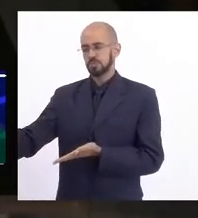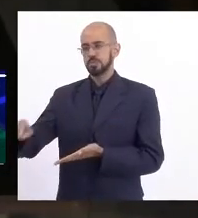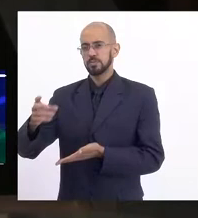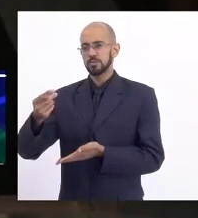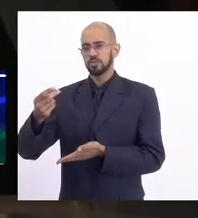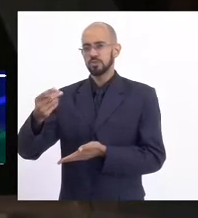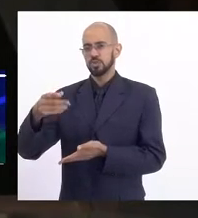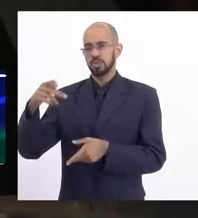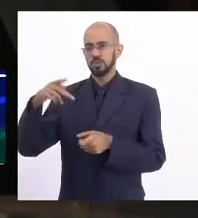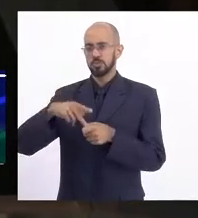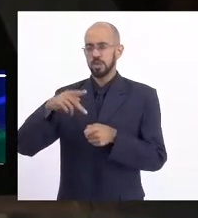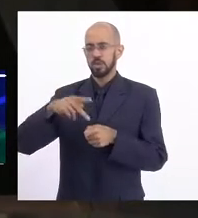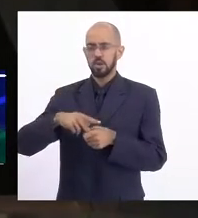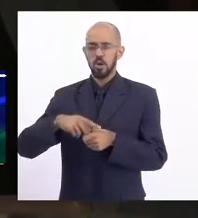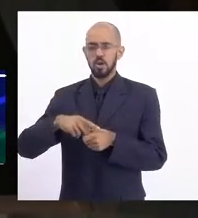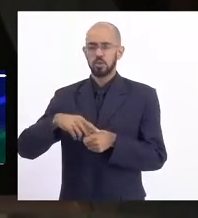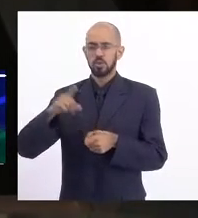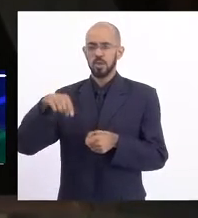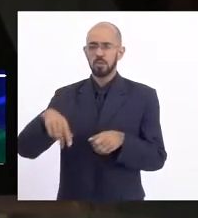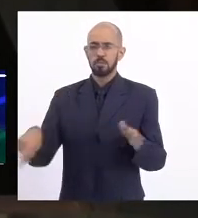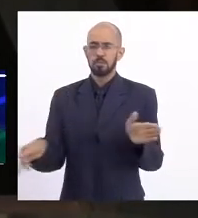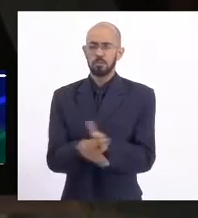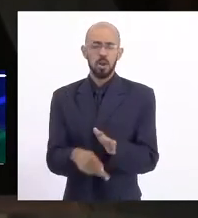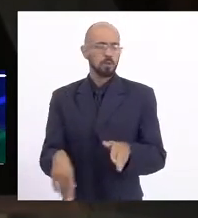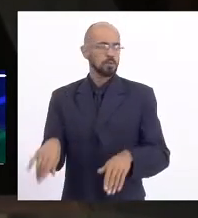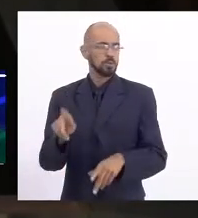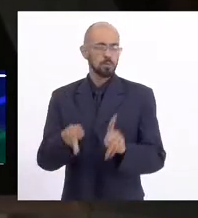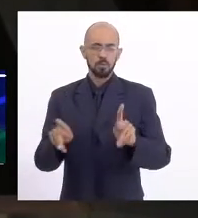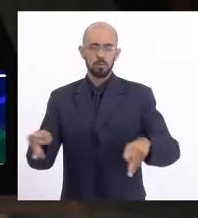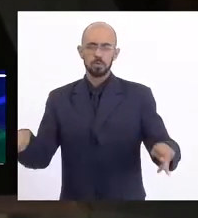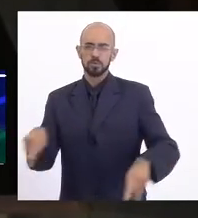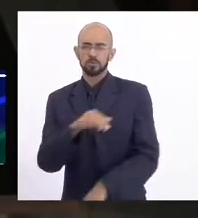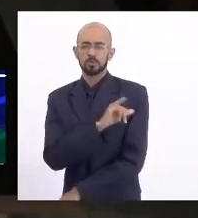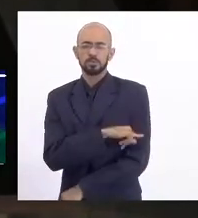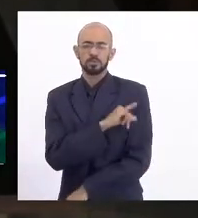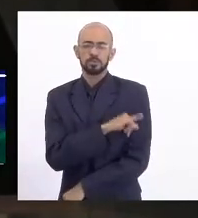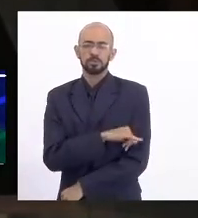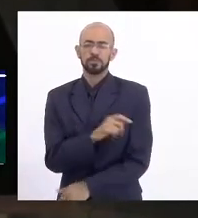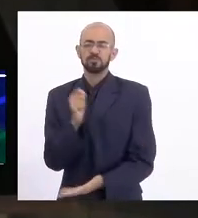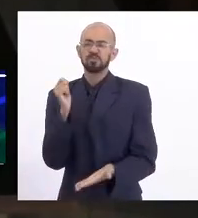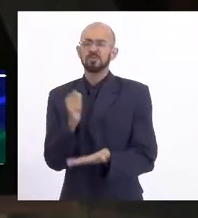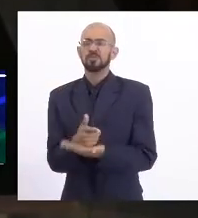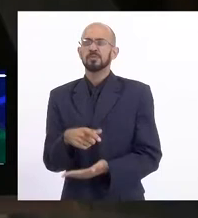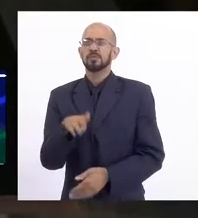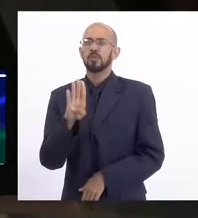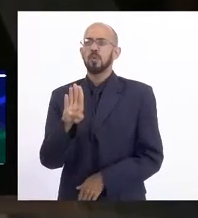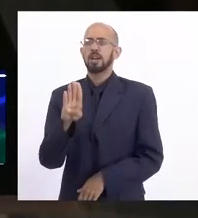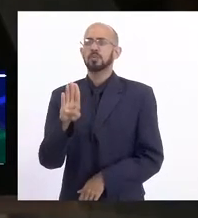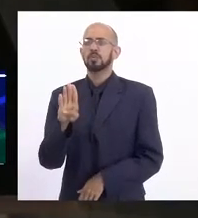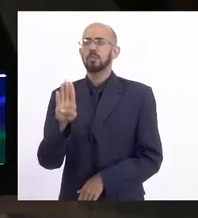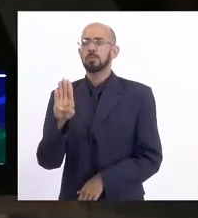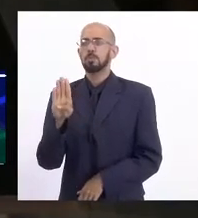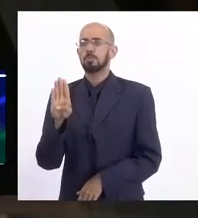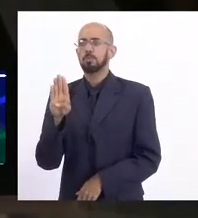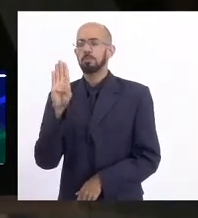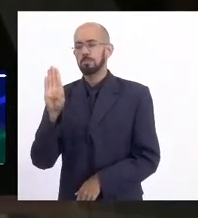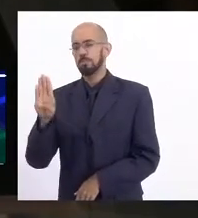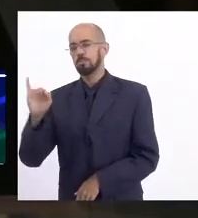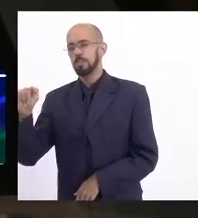do petróleo que pertencem ao povo do Estado do Rio de Janeiro. Pagamento de 4 bi por ano, como o Flávio